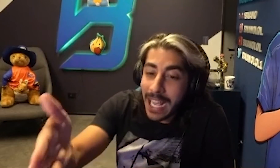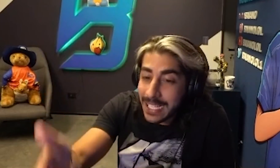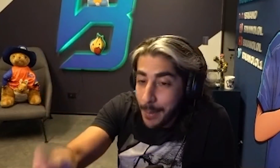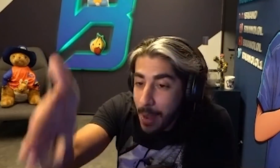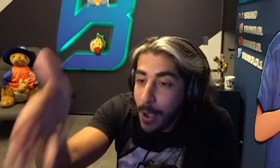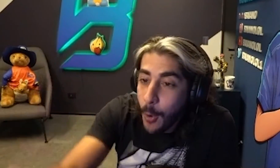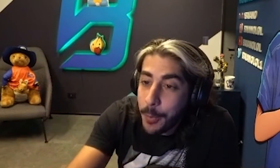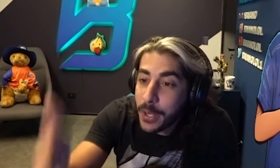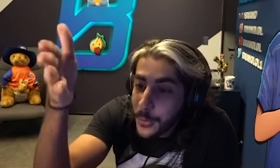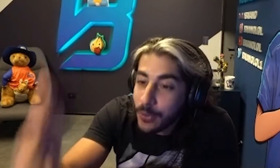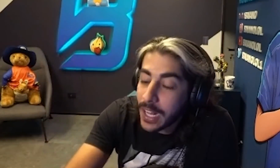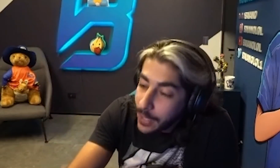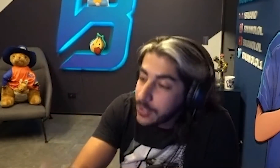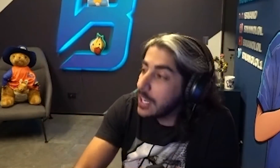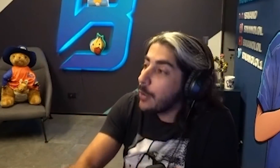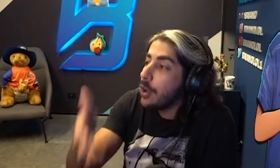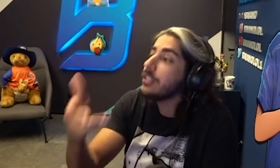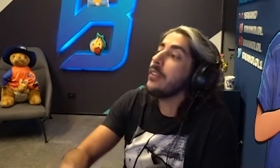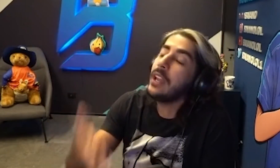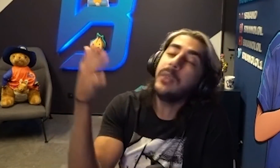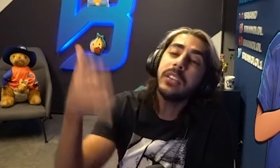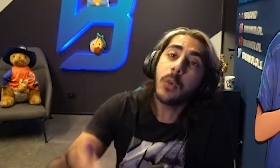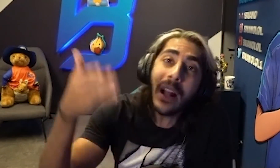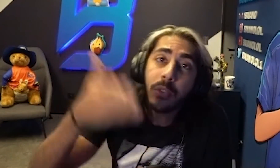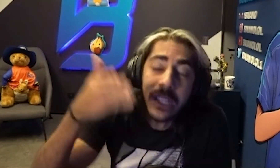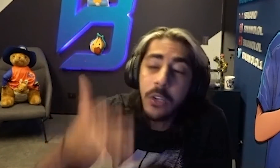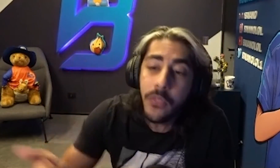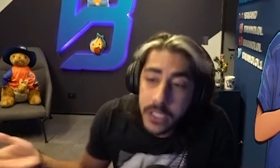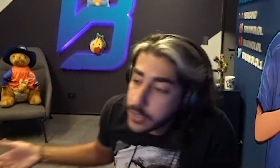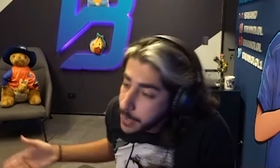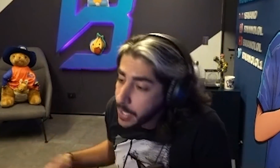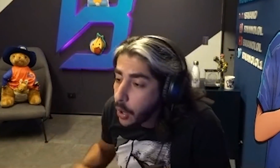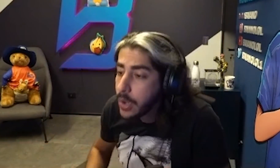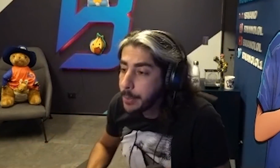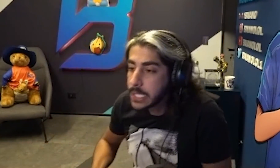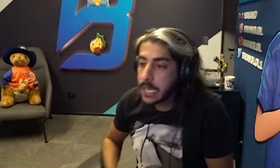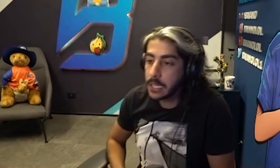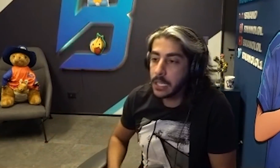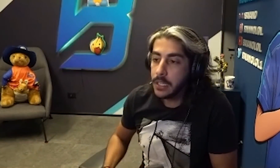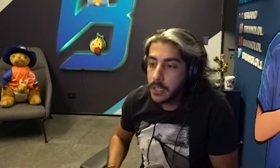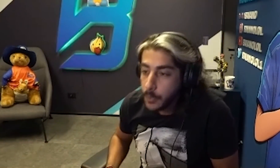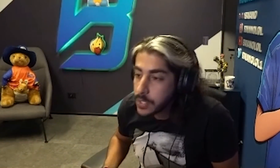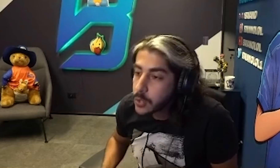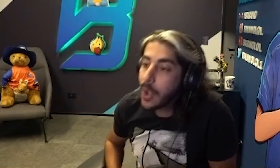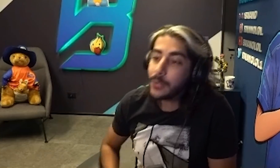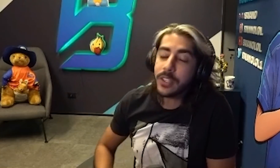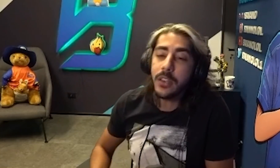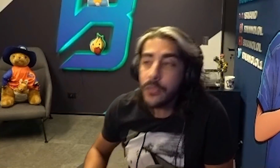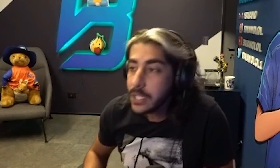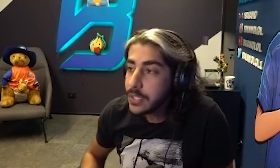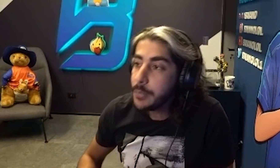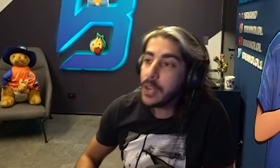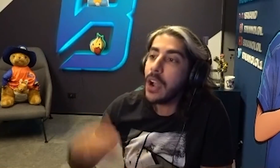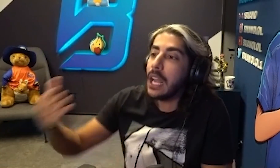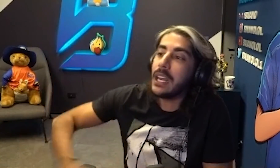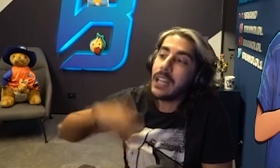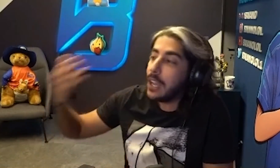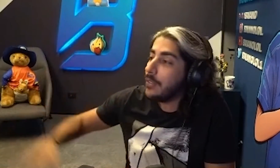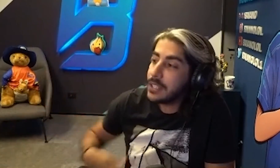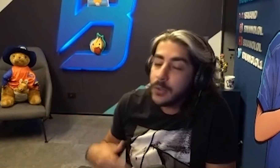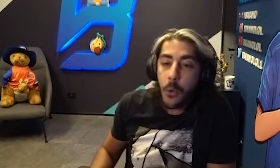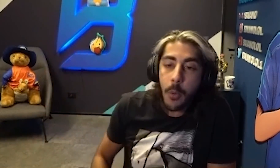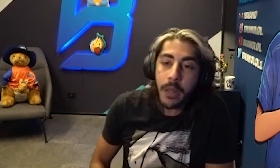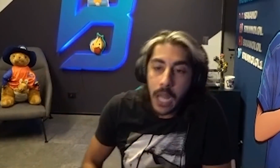mano. Essa mesma roupa que o Gruntar tá usando agora, eu já vi ela umas 4 ou 5 vezes no CBLOL, rapaziada. Umas 4 ou 5 vezes no CBLOL. A galera